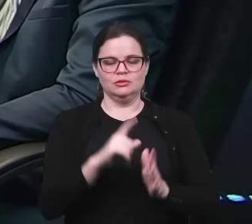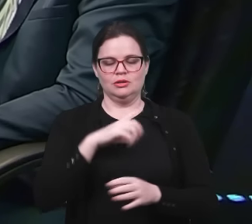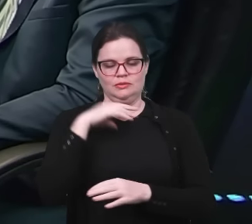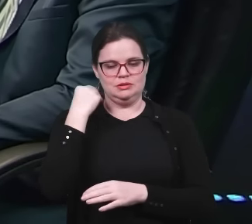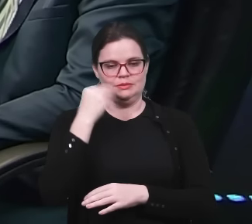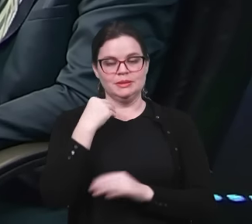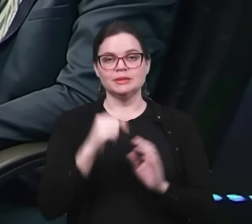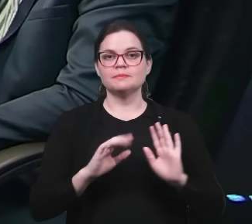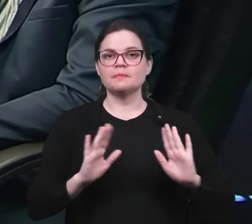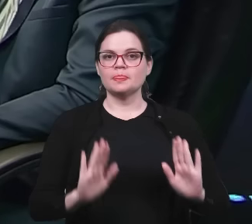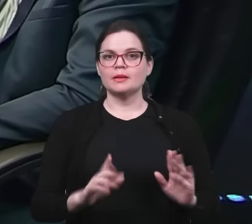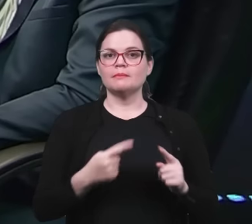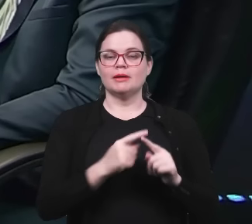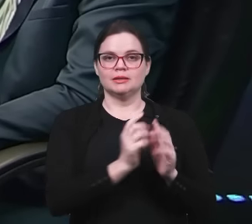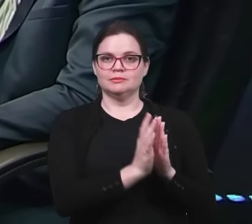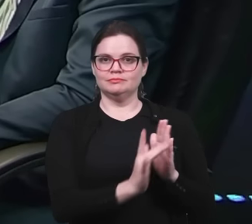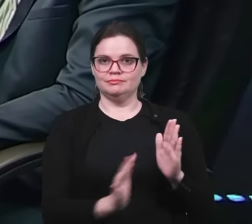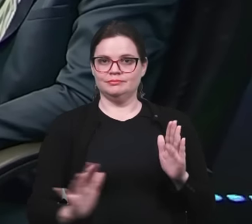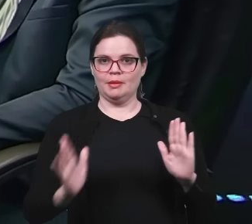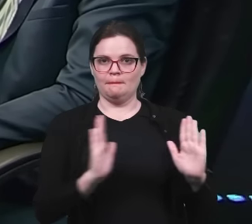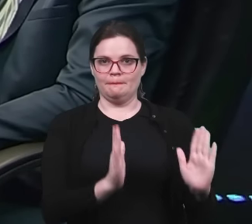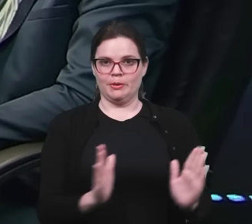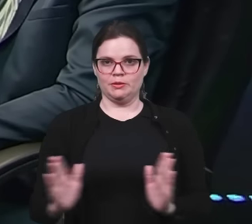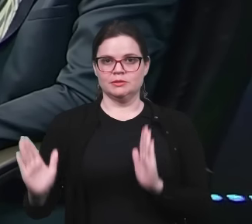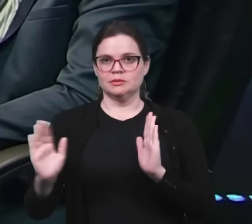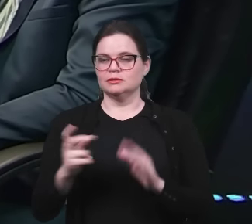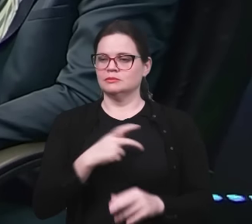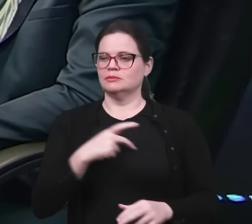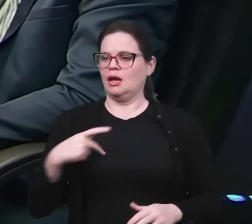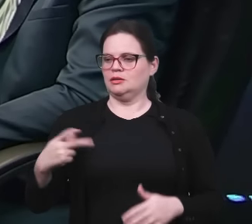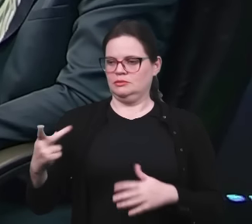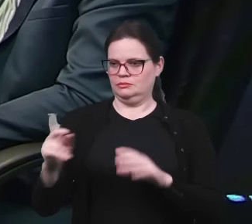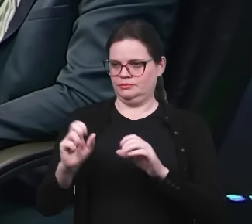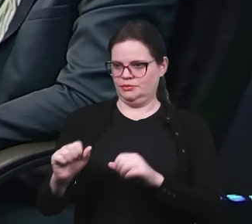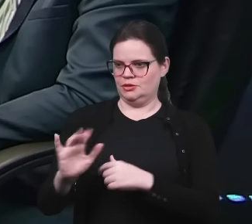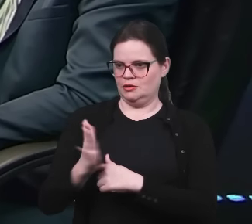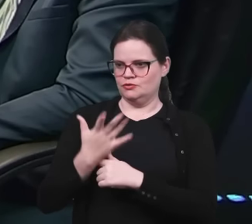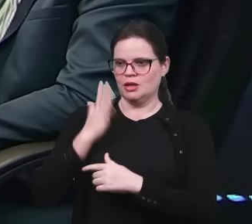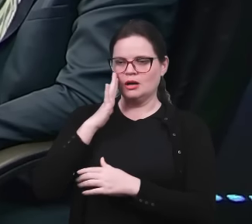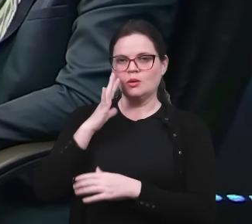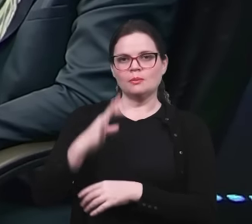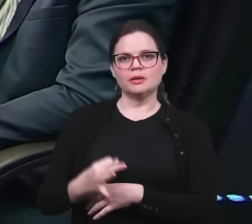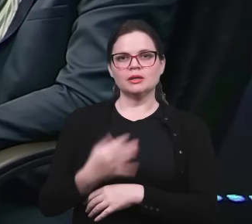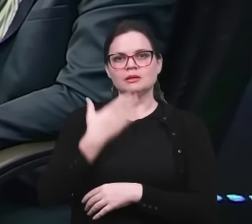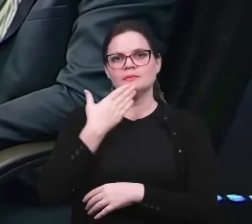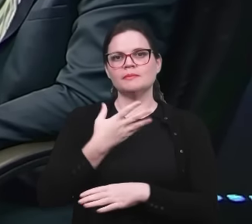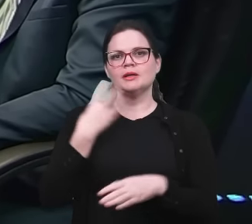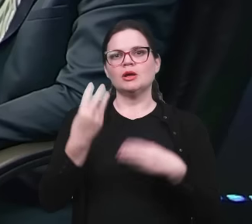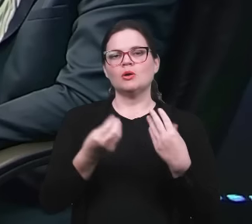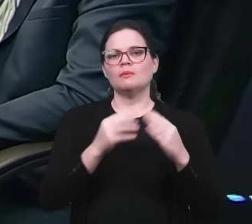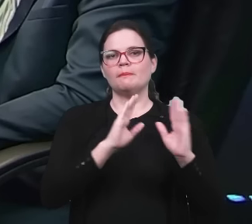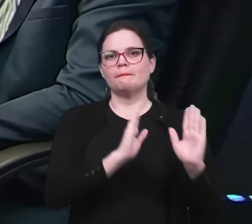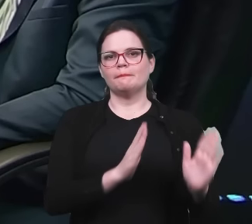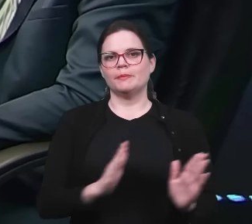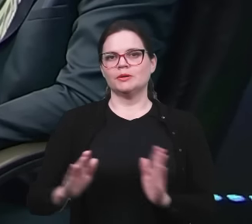nesse processo, pastor Alonso pode nos ajudar em compreender o processo da